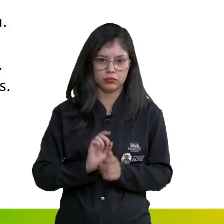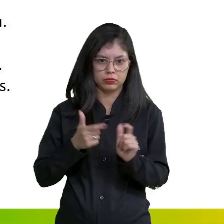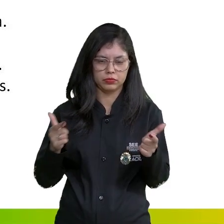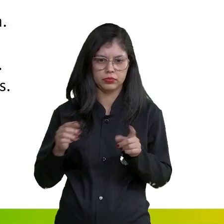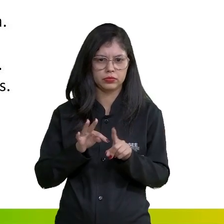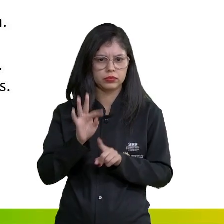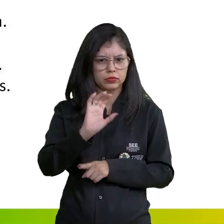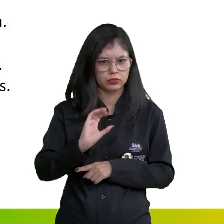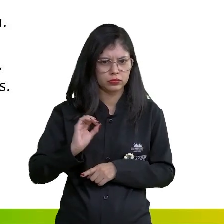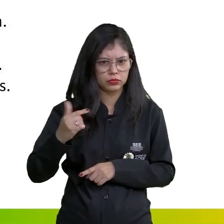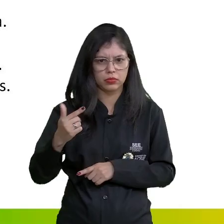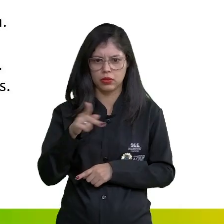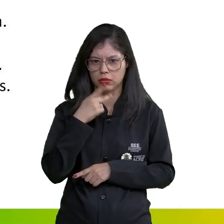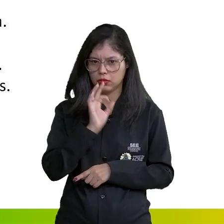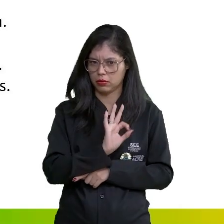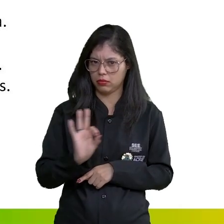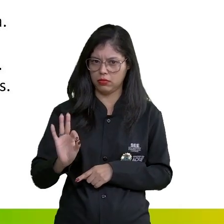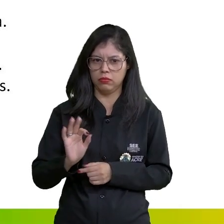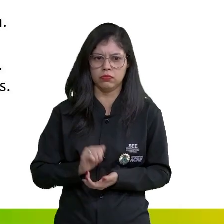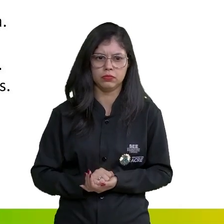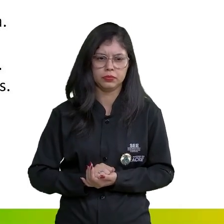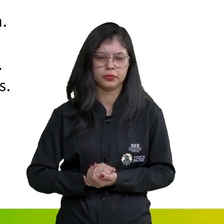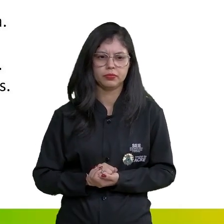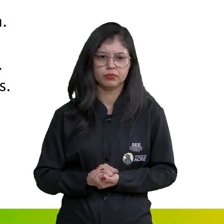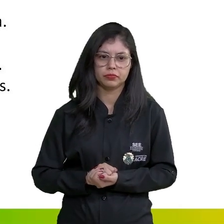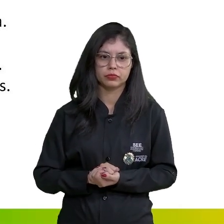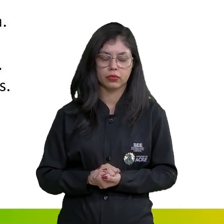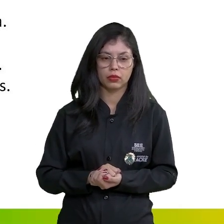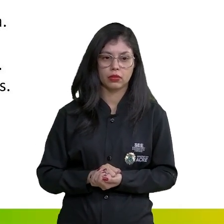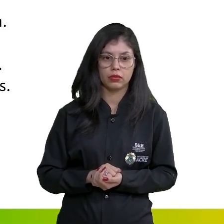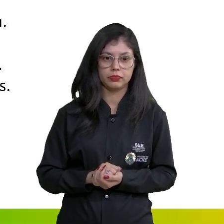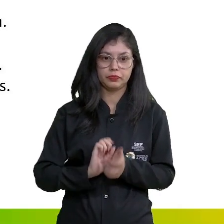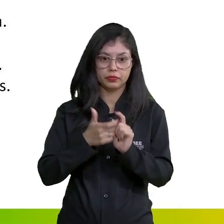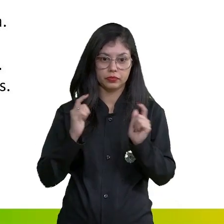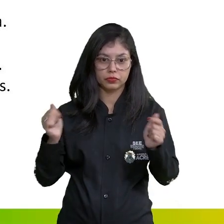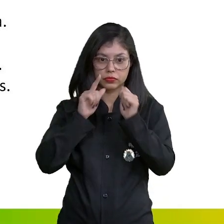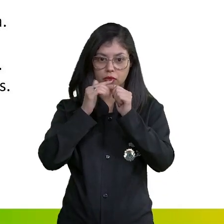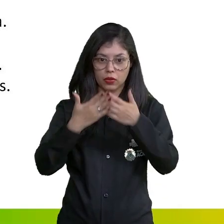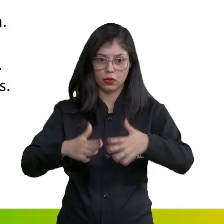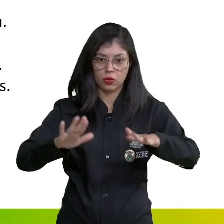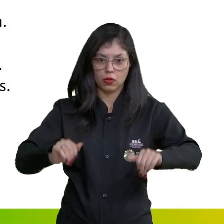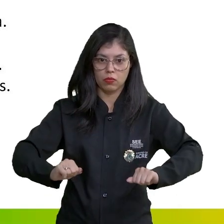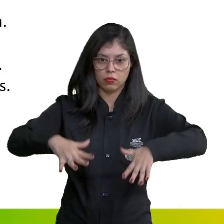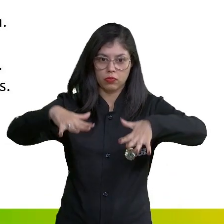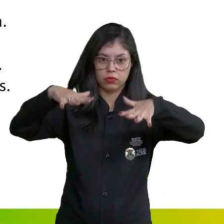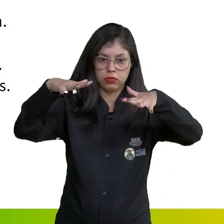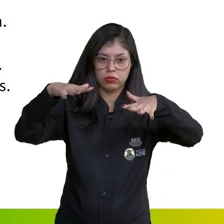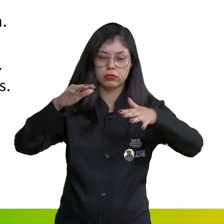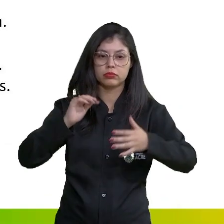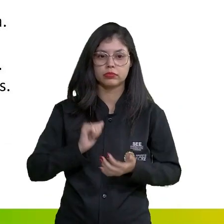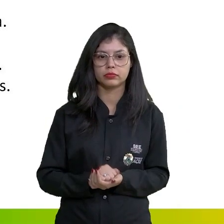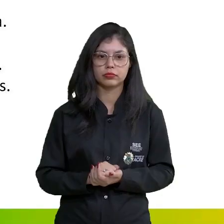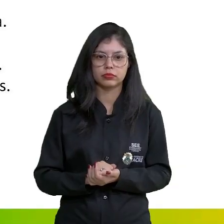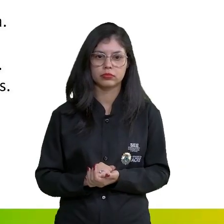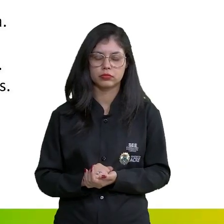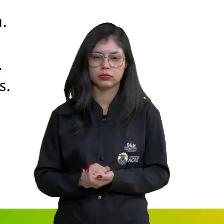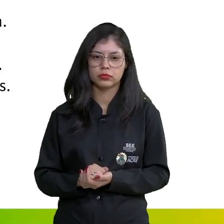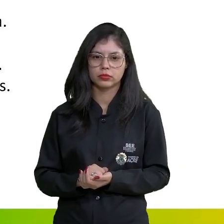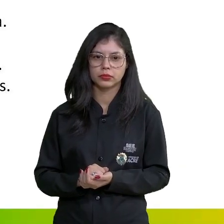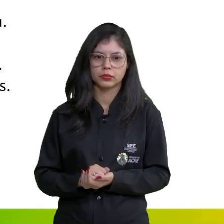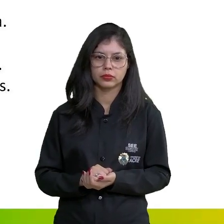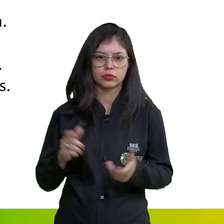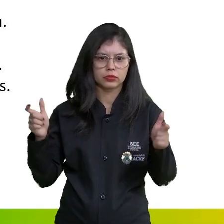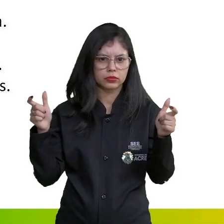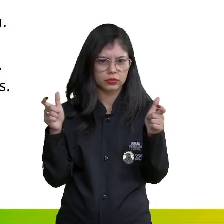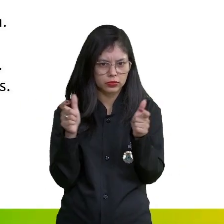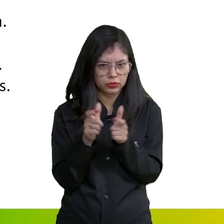do oxigênio, em nenhum momento falei, né? Então, não é essa. B. O aumento do nível dos oceanos? Sim, aumenta o nível dos